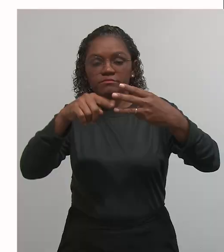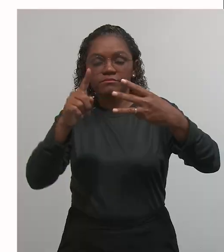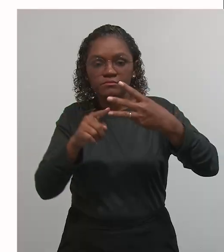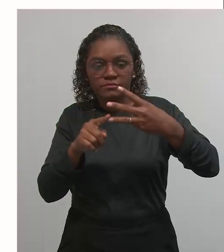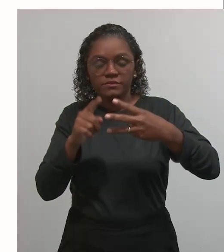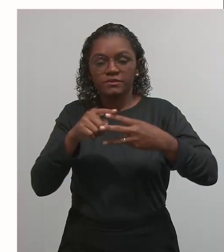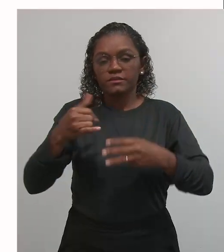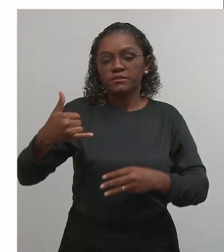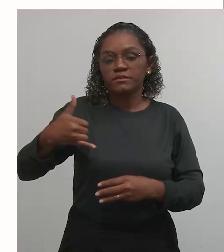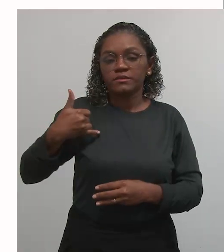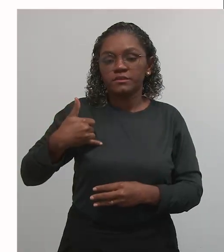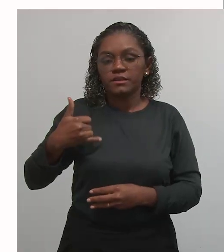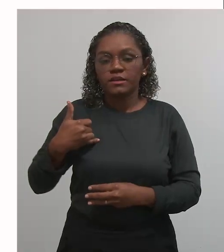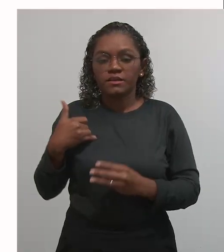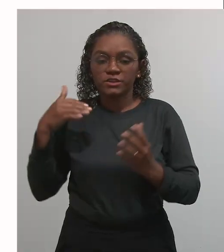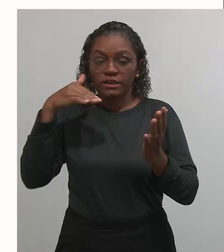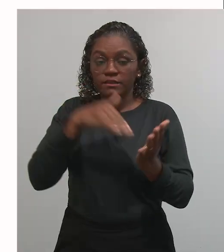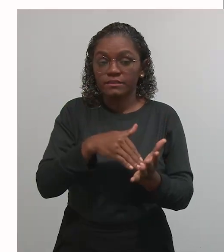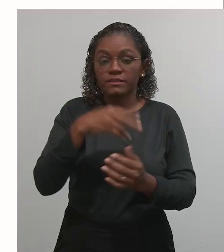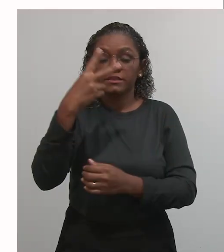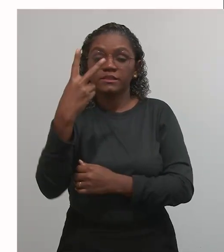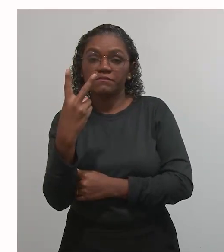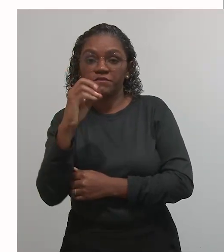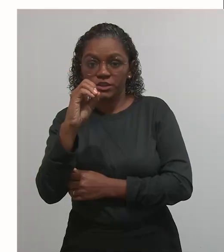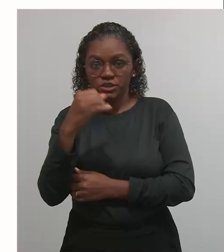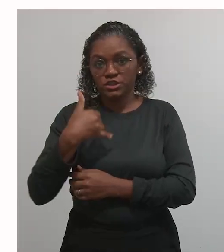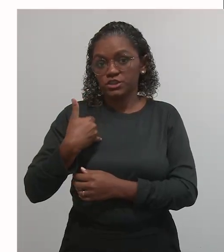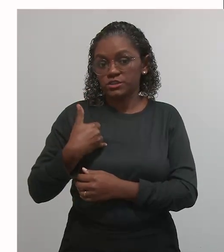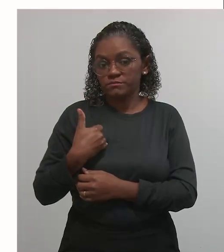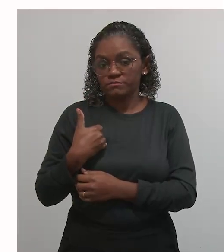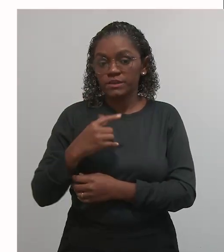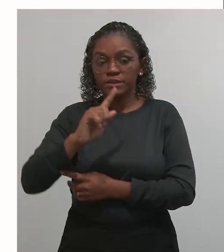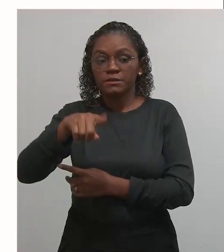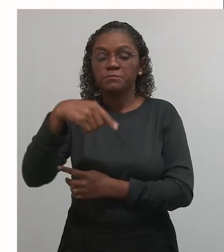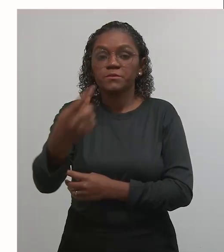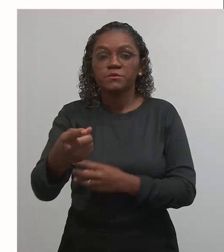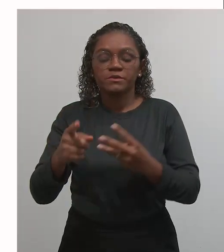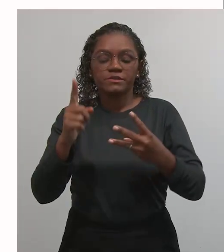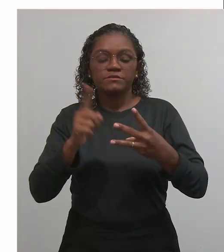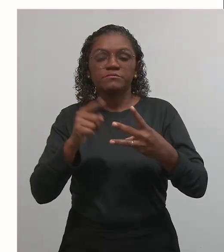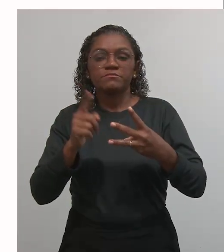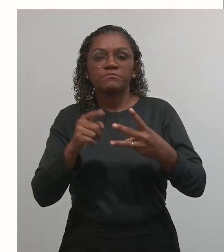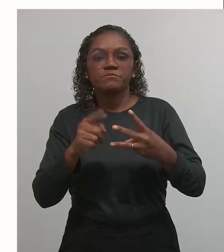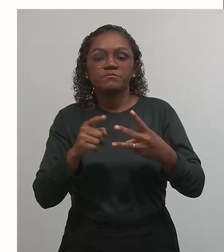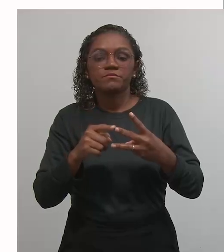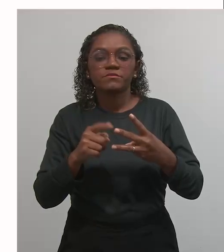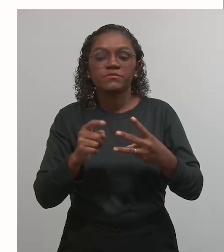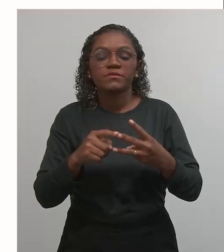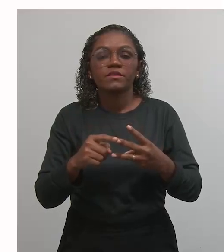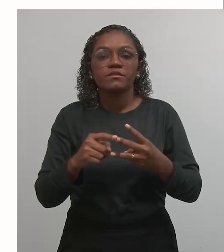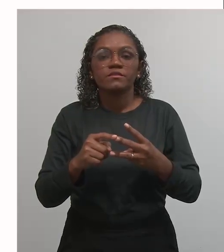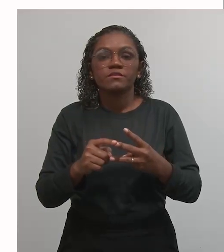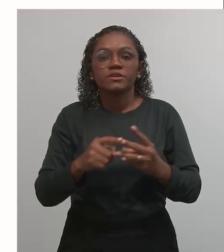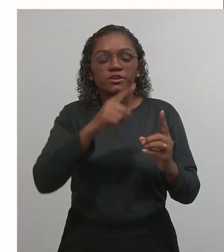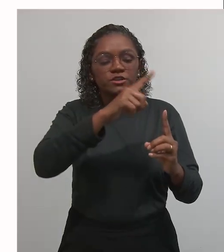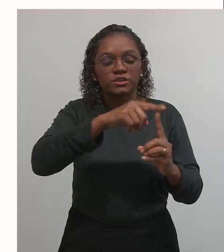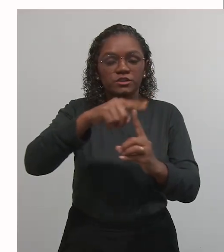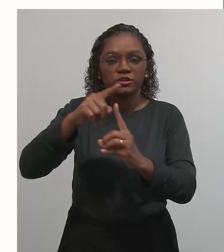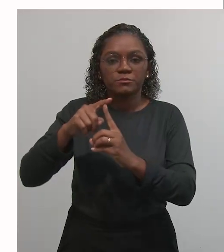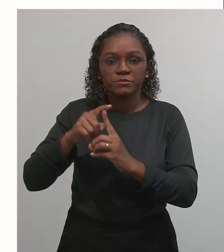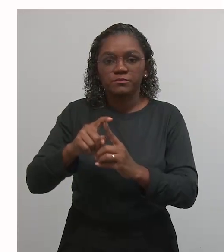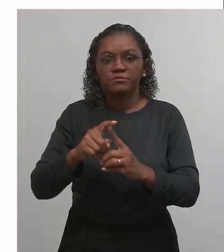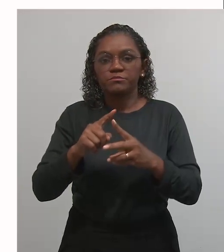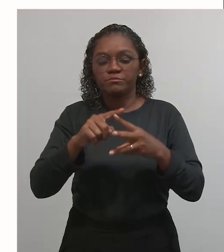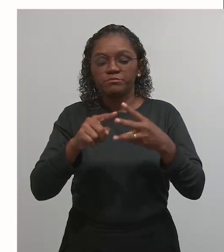educação até os 20 anos, ok? Depois, a educação iria se dividir em 3 módulos, em 3